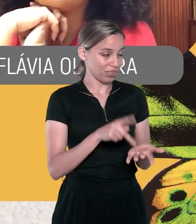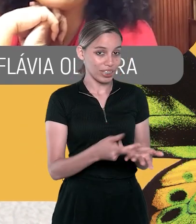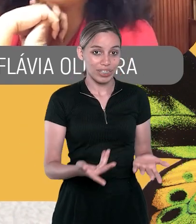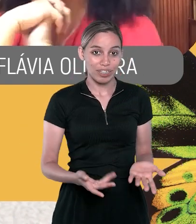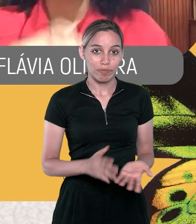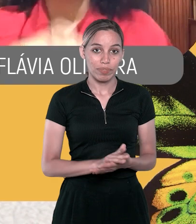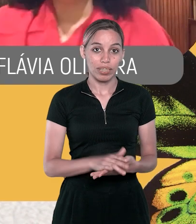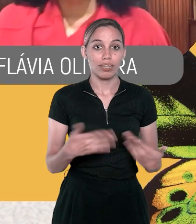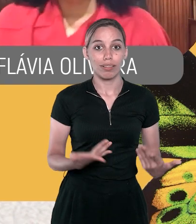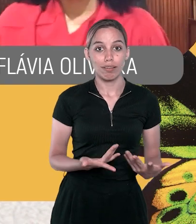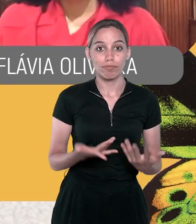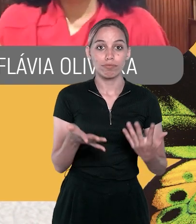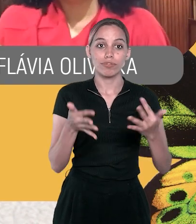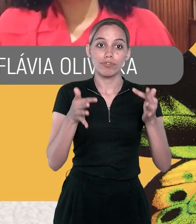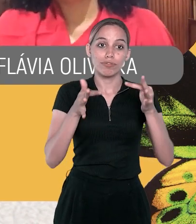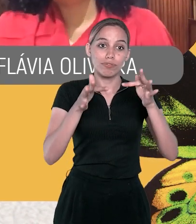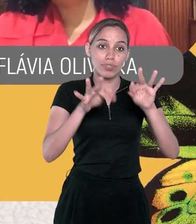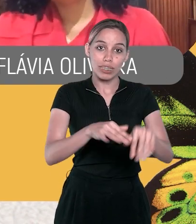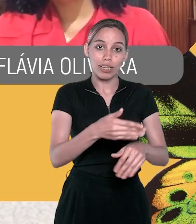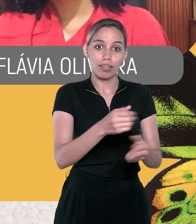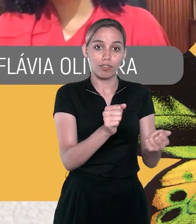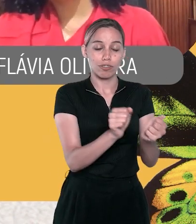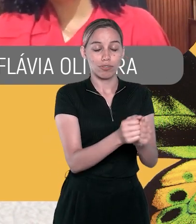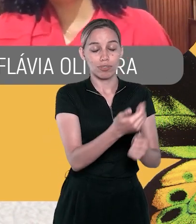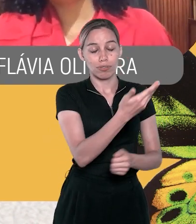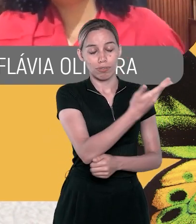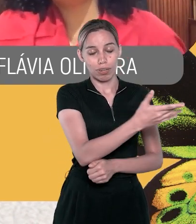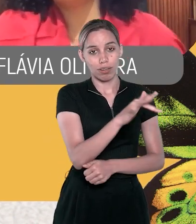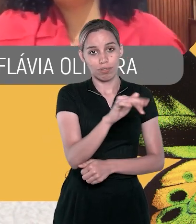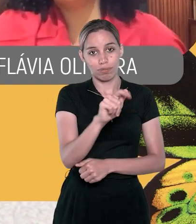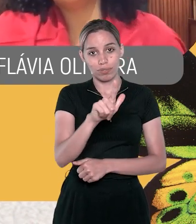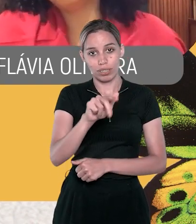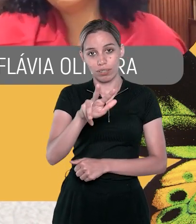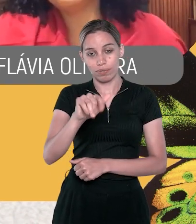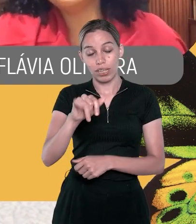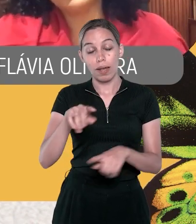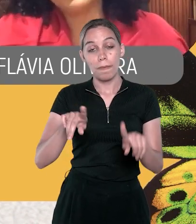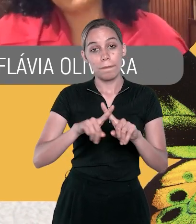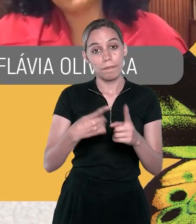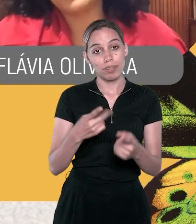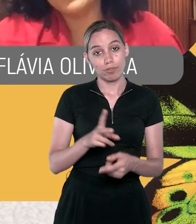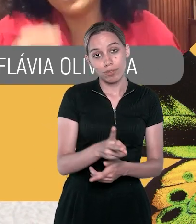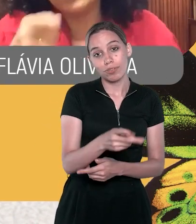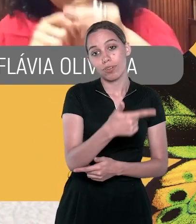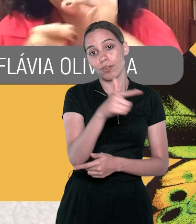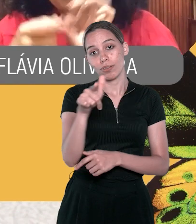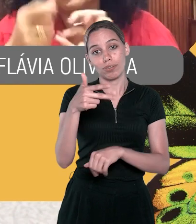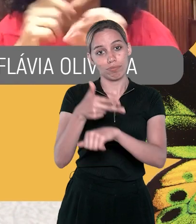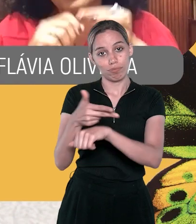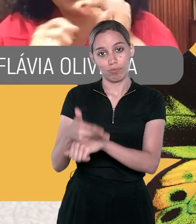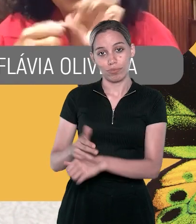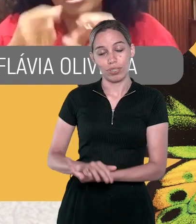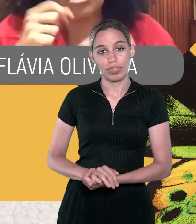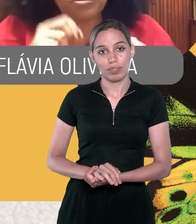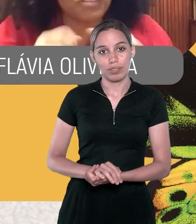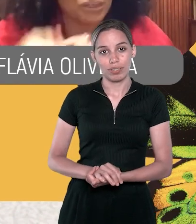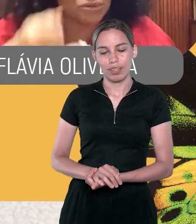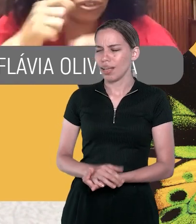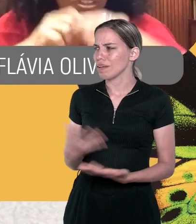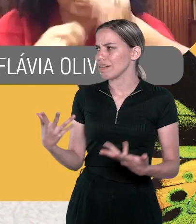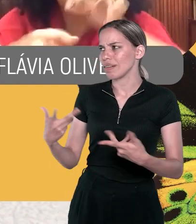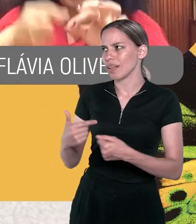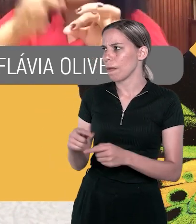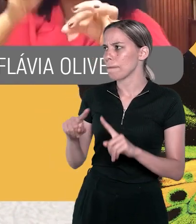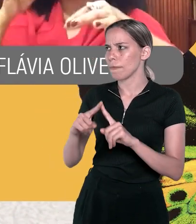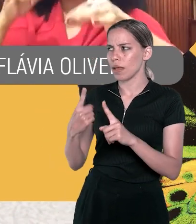uma paradinha com a Flávia, mas vai prosseguir daqui para frente. Não, é fantástico, porque tem um fio, né? Tem um